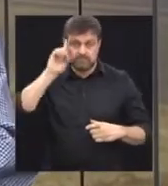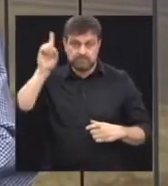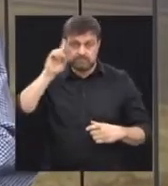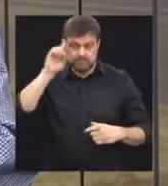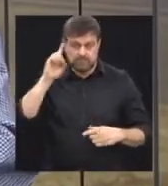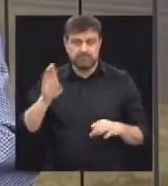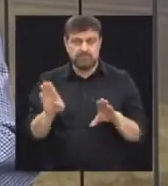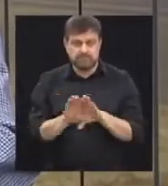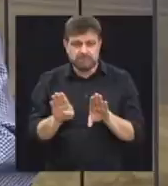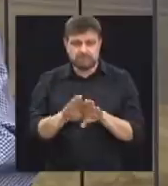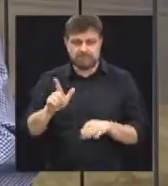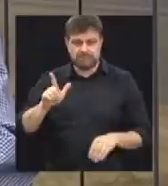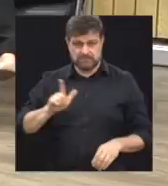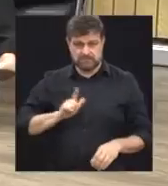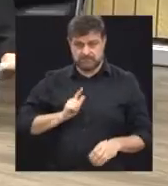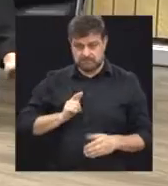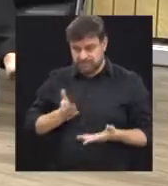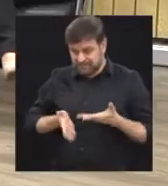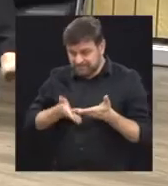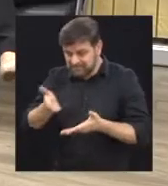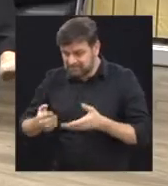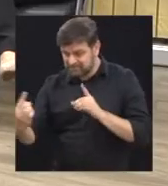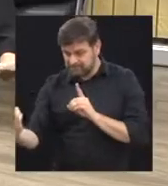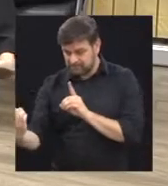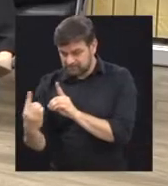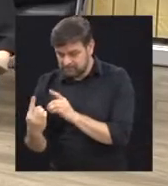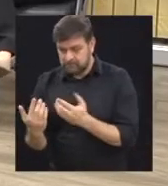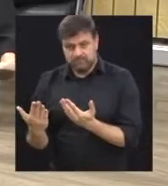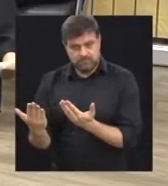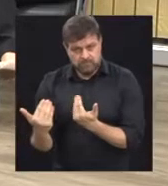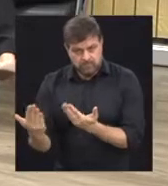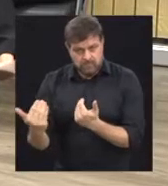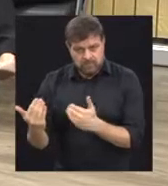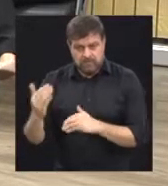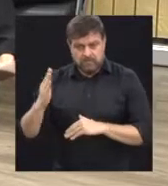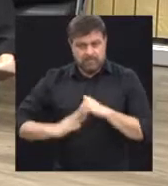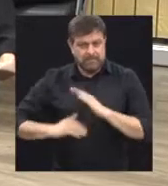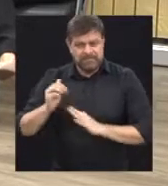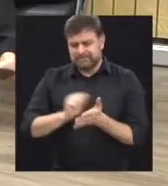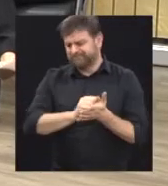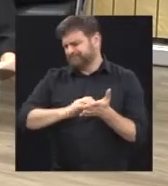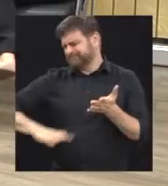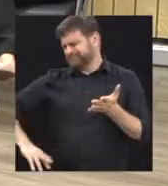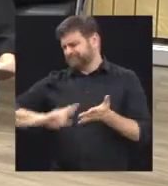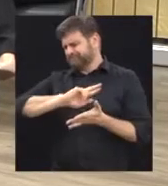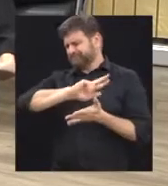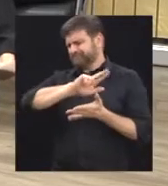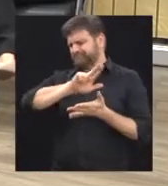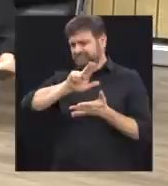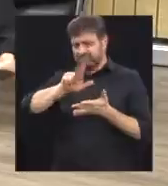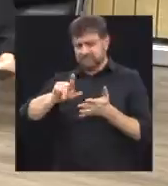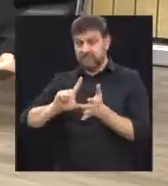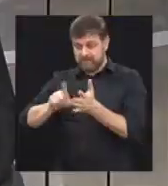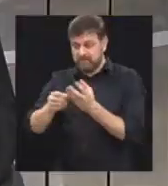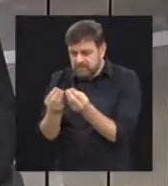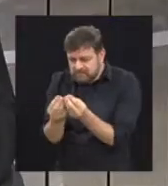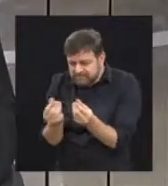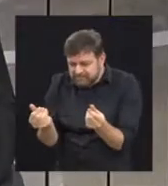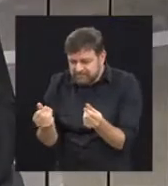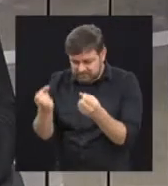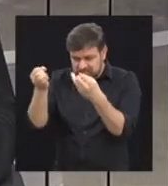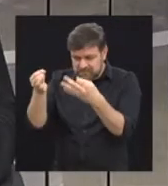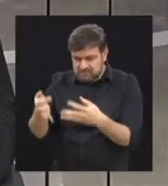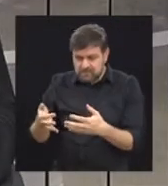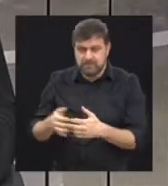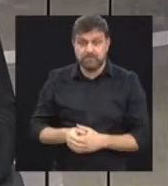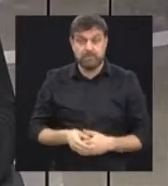nós temos também atendimento a jovens, atividades diversas lá, que eu posso falar mais para frente e detalhar.